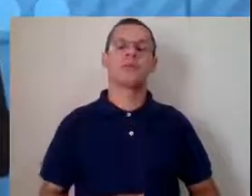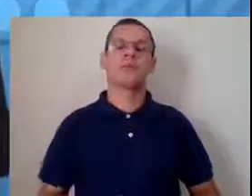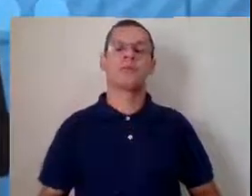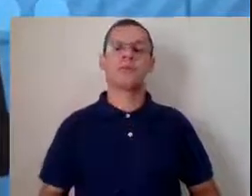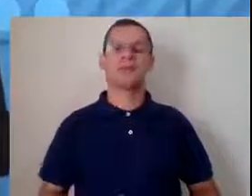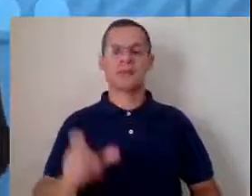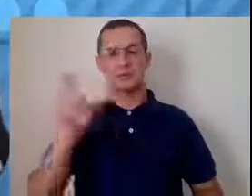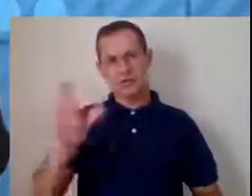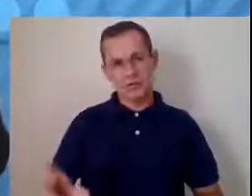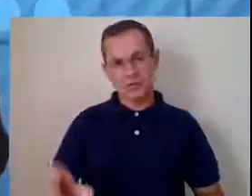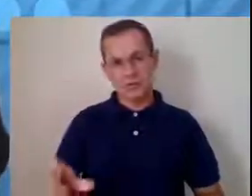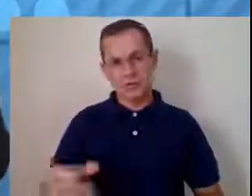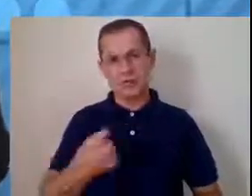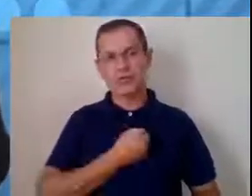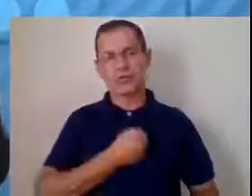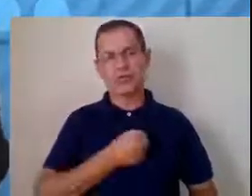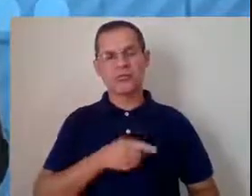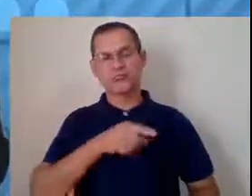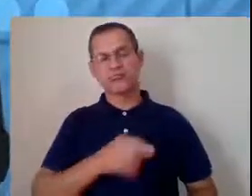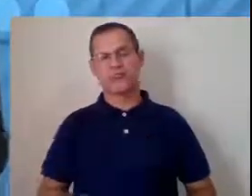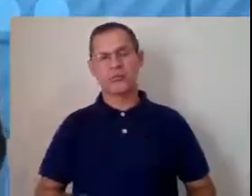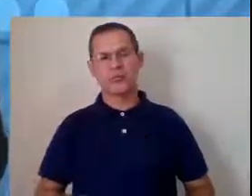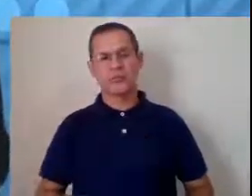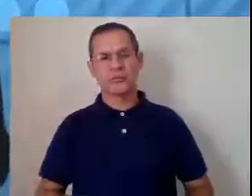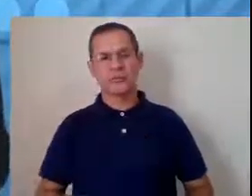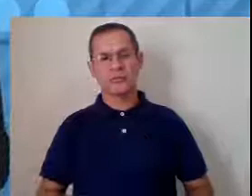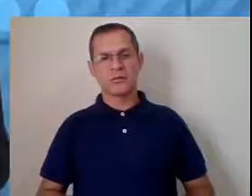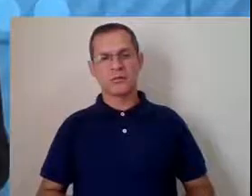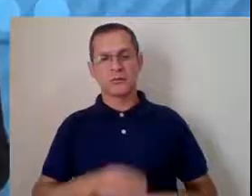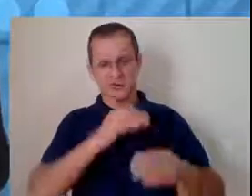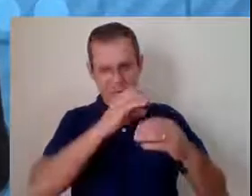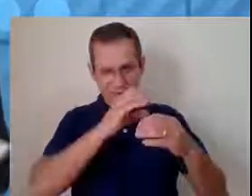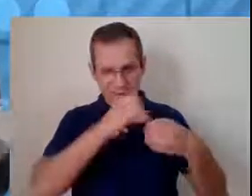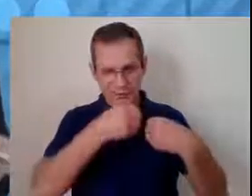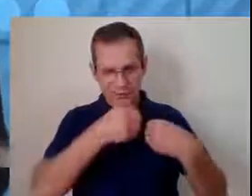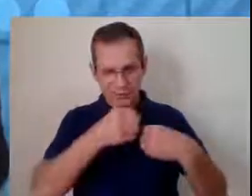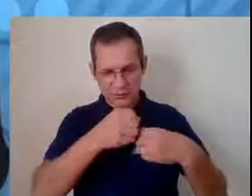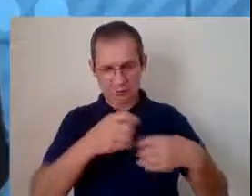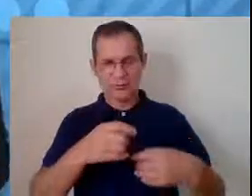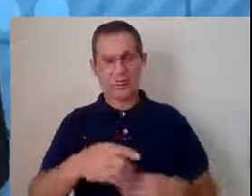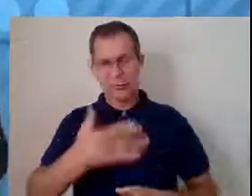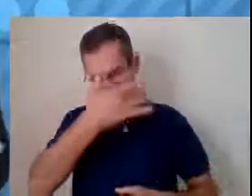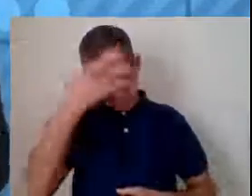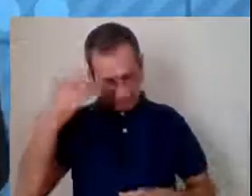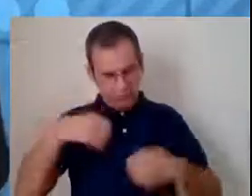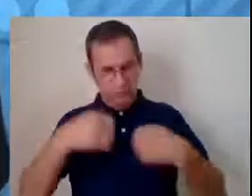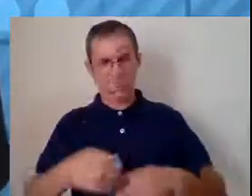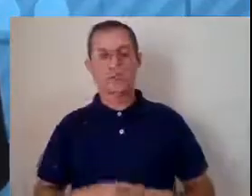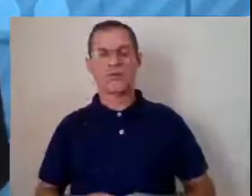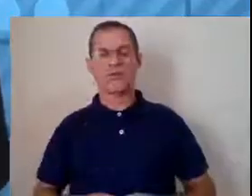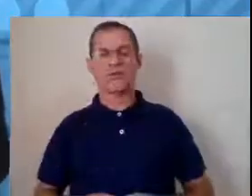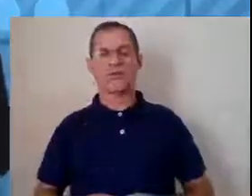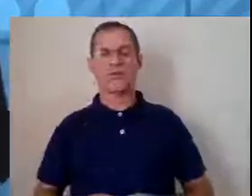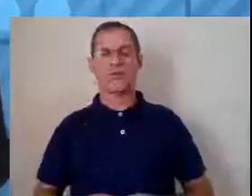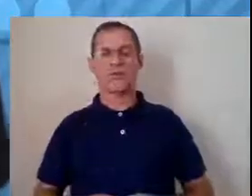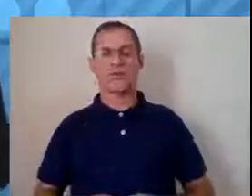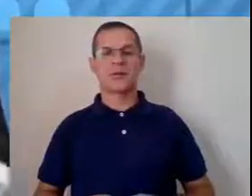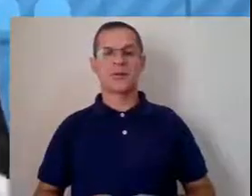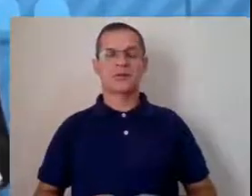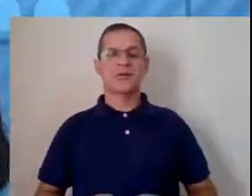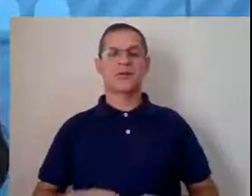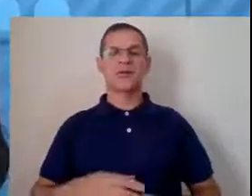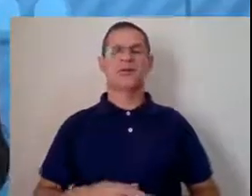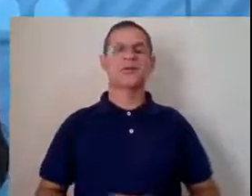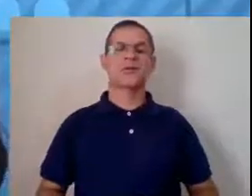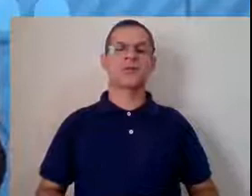As pessoas, né, o número de consultas de pessoas que precisam ir ao posto de saúde. Então, se você